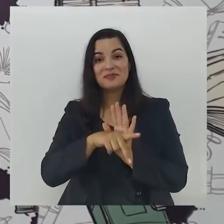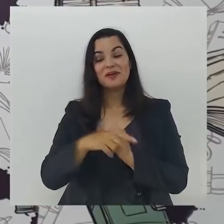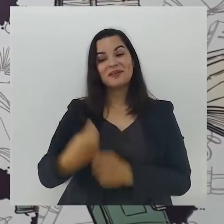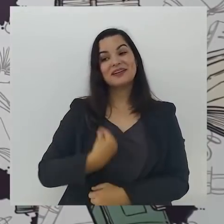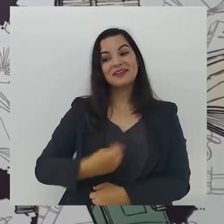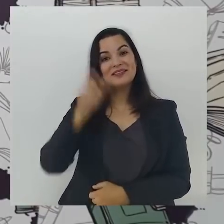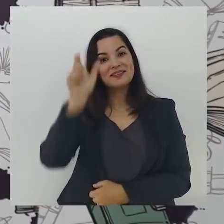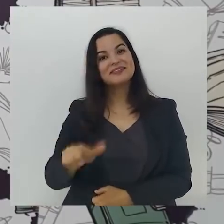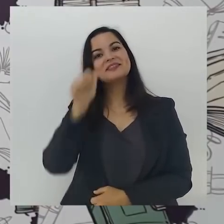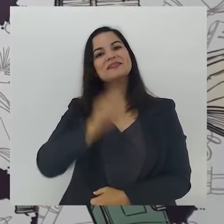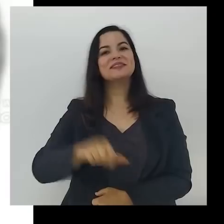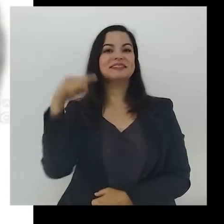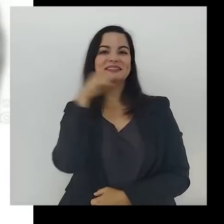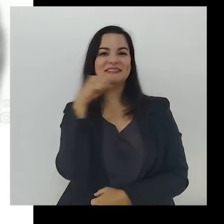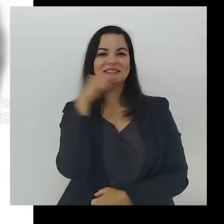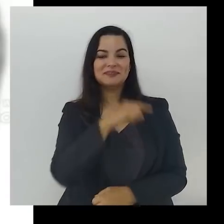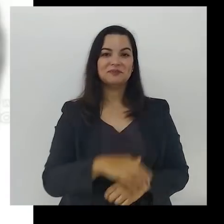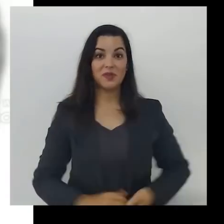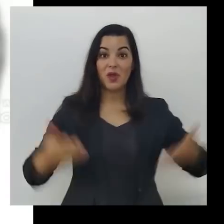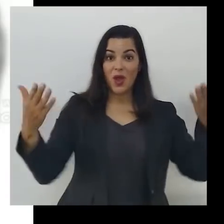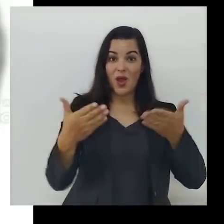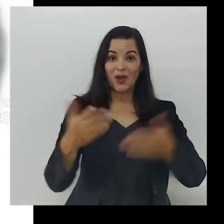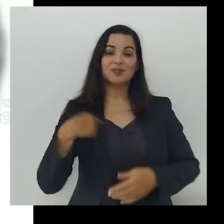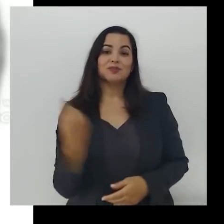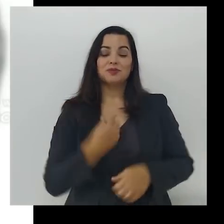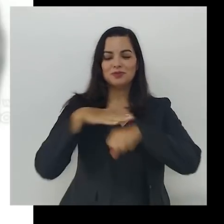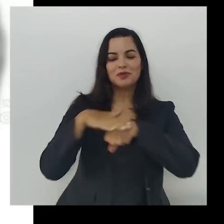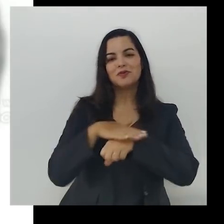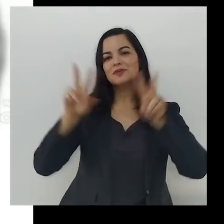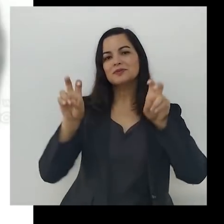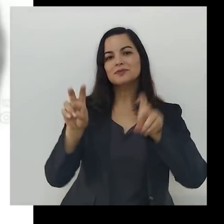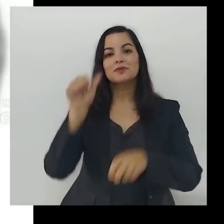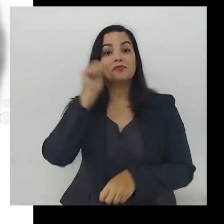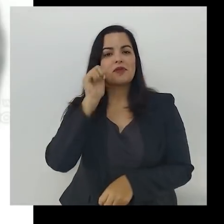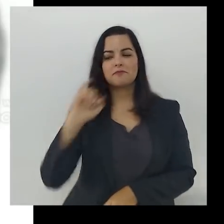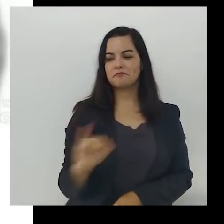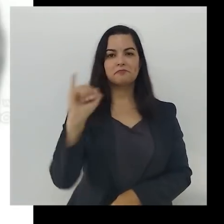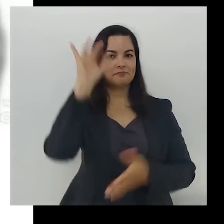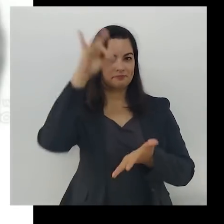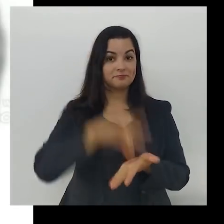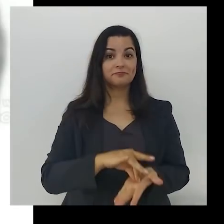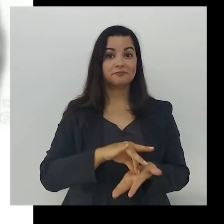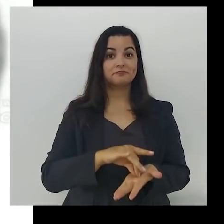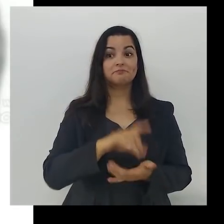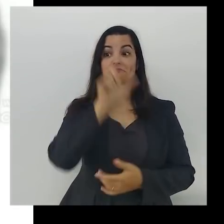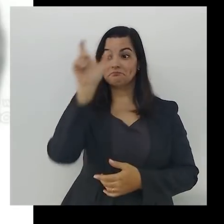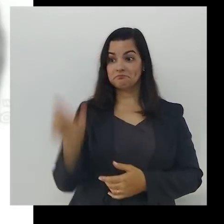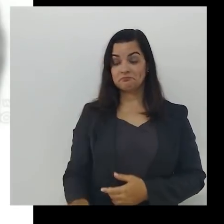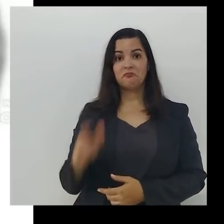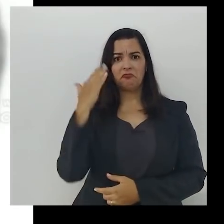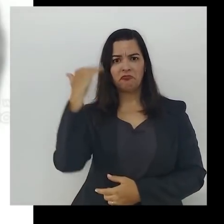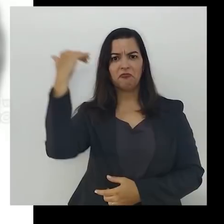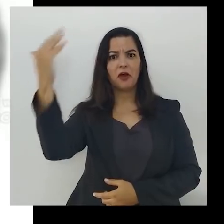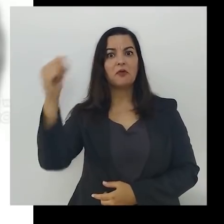Chiquinha Gonzaga conosco. Hoje nós vamos falar de uma mulher muito importante. Ela é um dos nomes mais